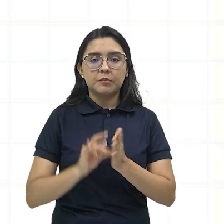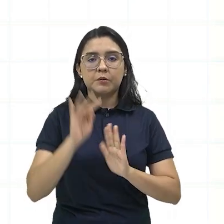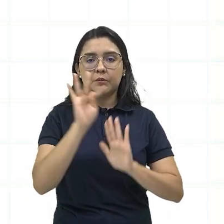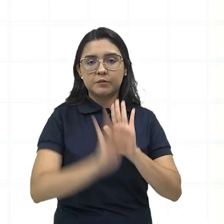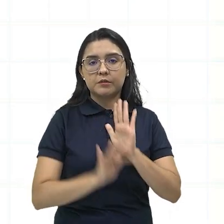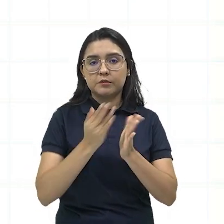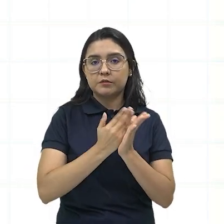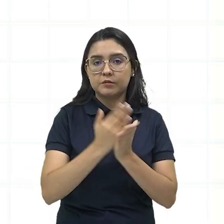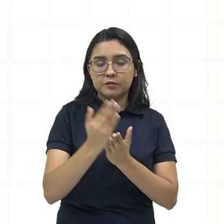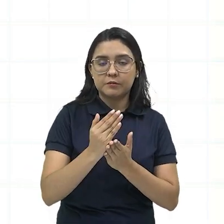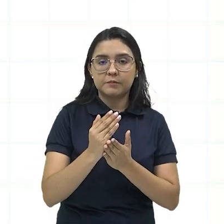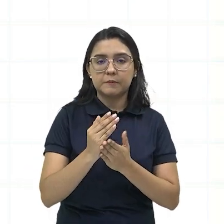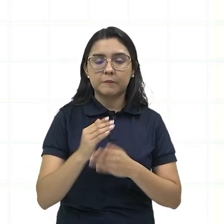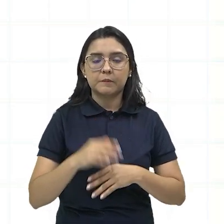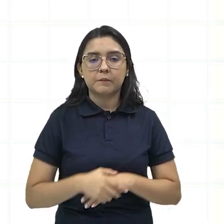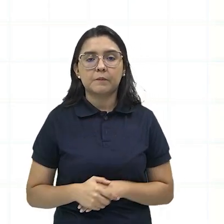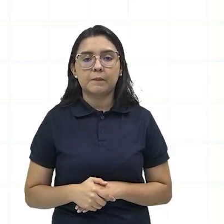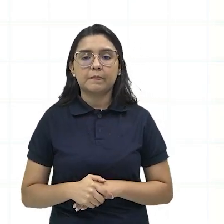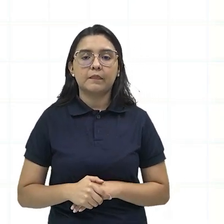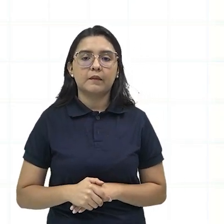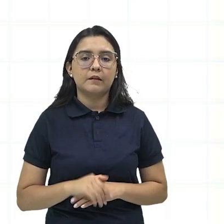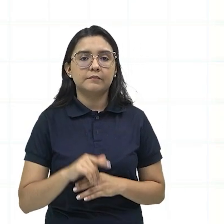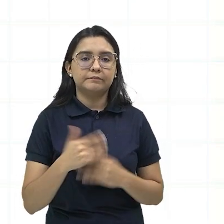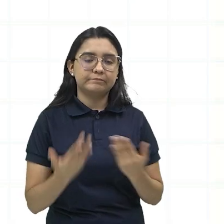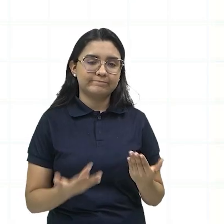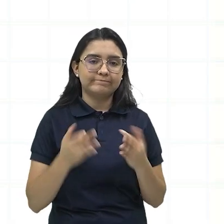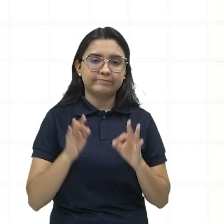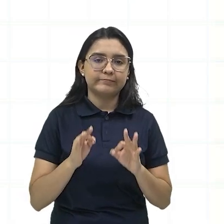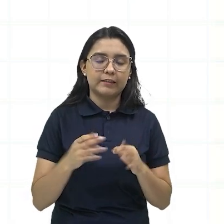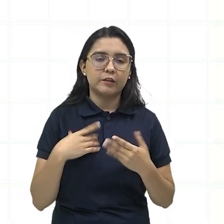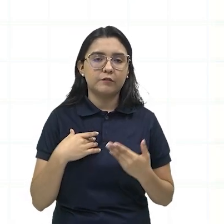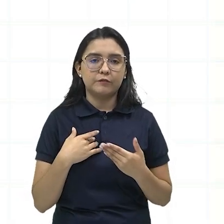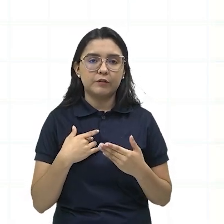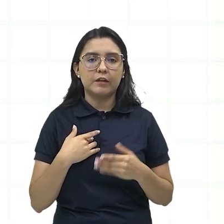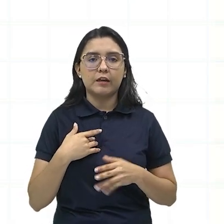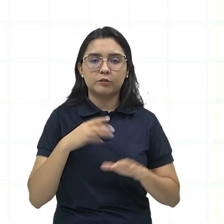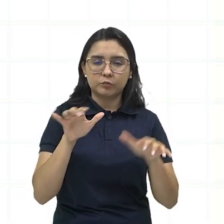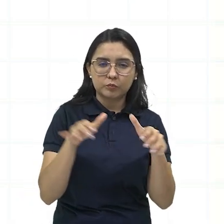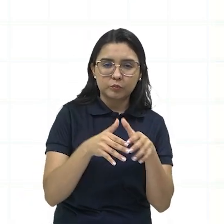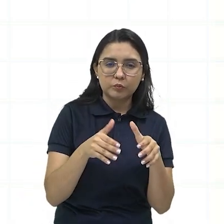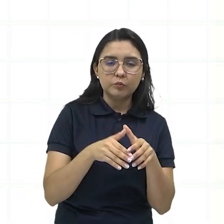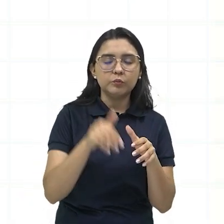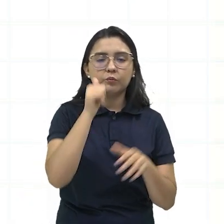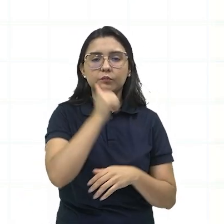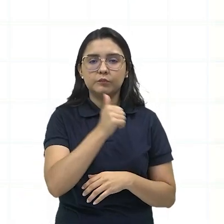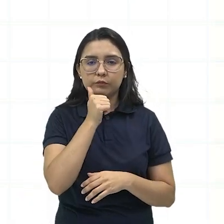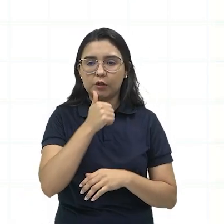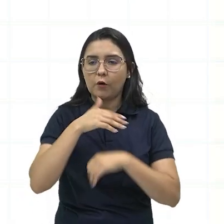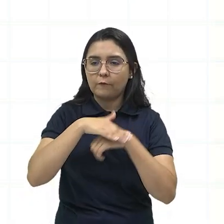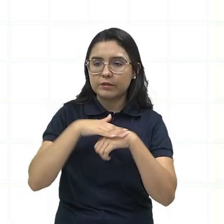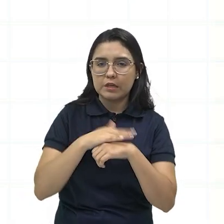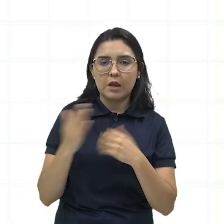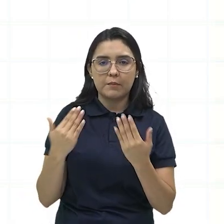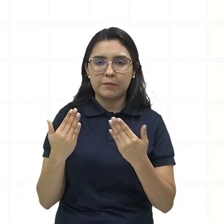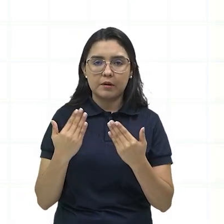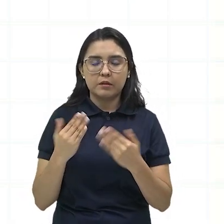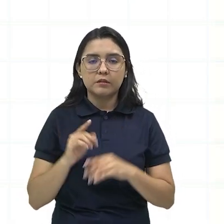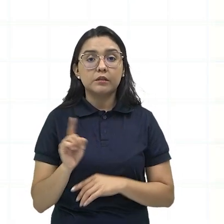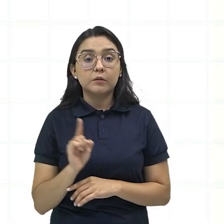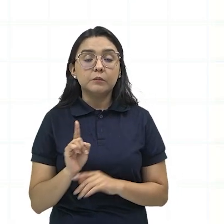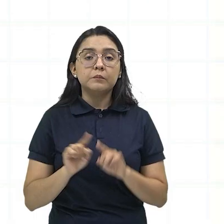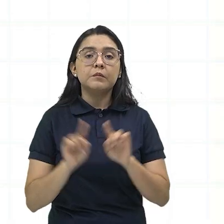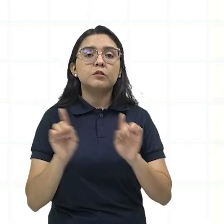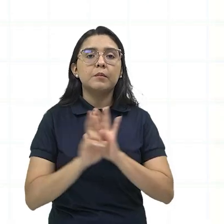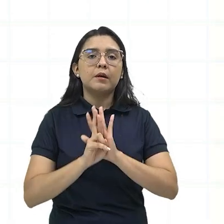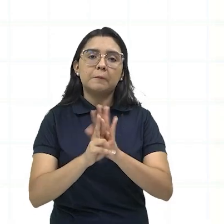início, óbvio que não foi aquela recepção, as Icamiabas conversaram com os portugueses e tudo ficou bem. É só uma